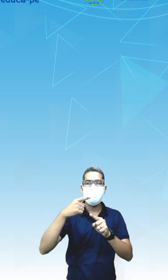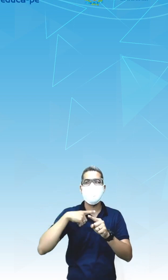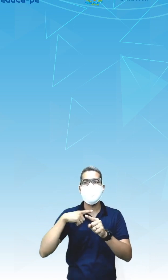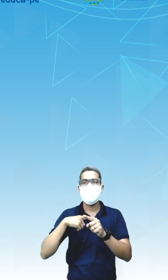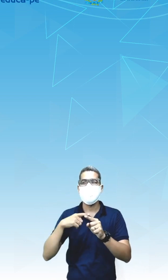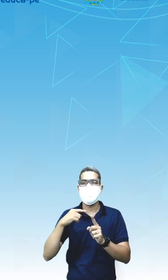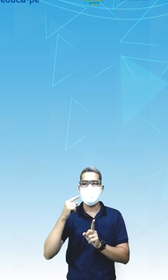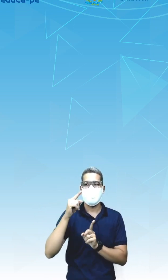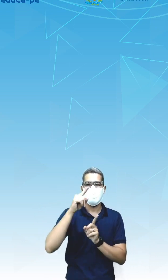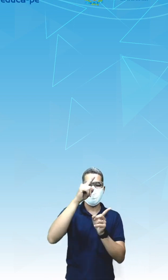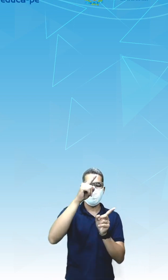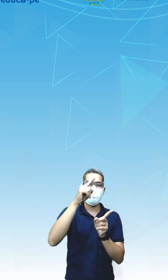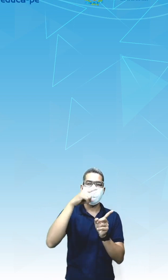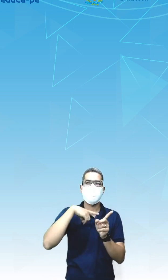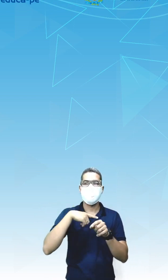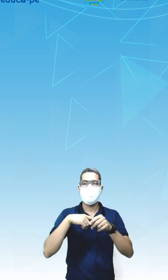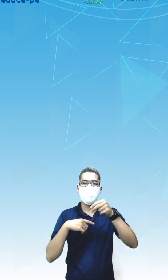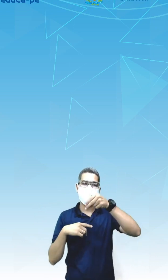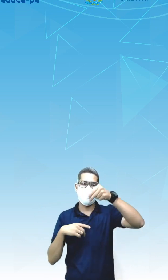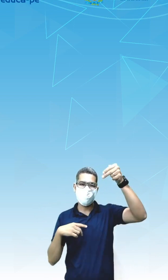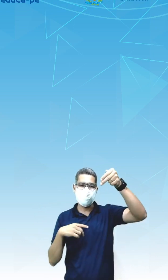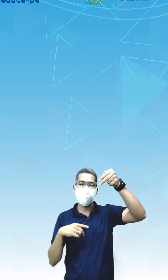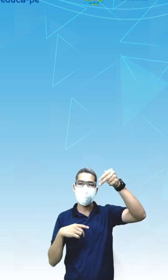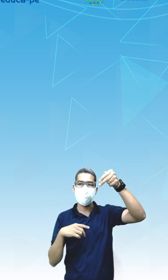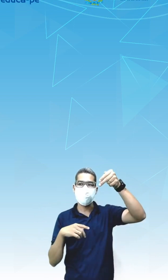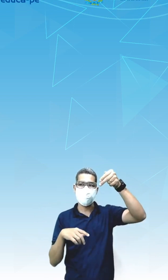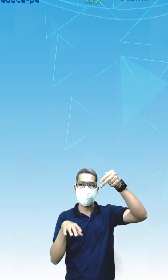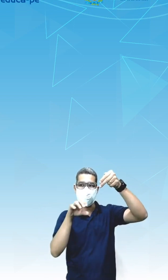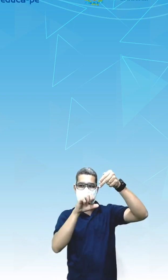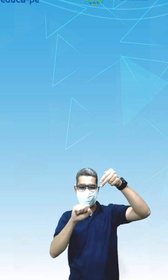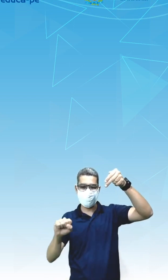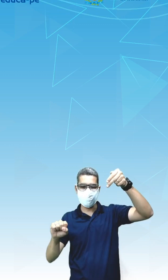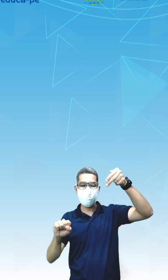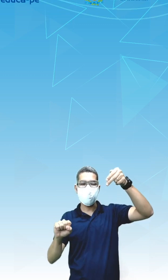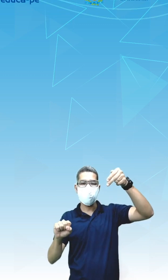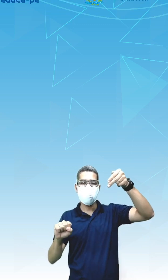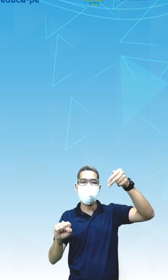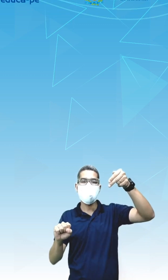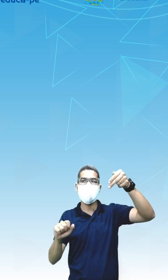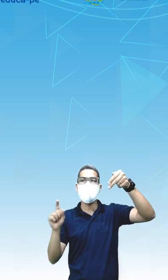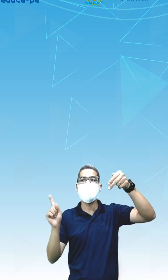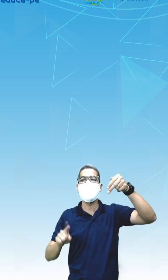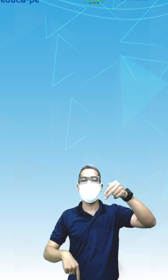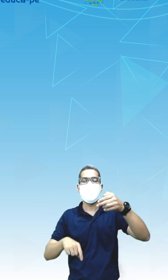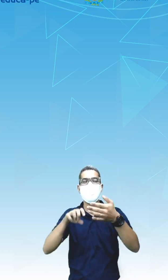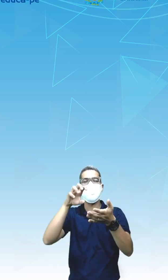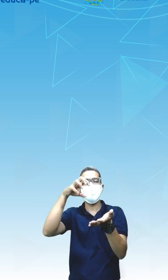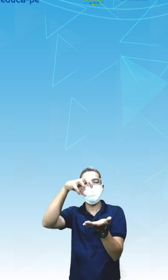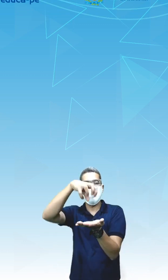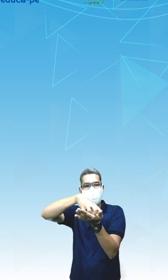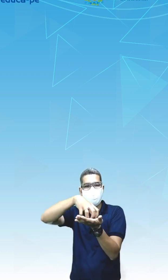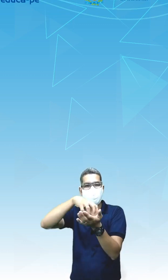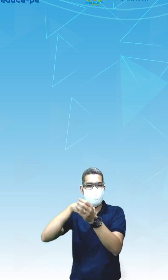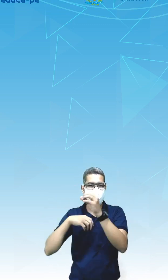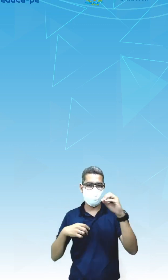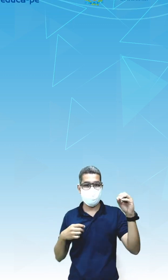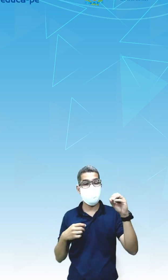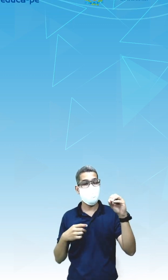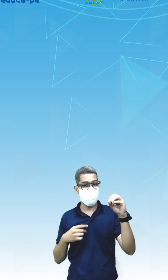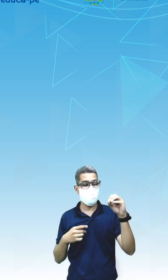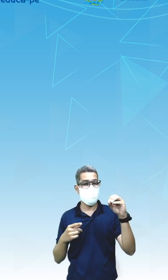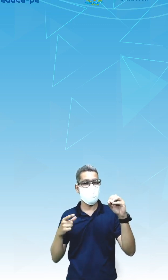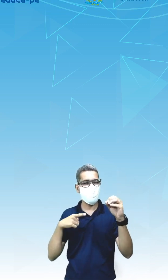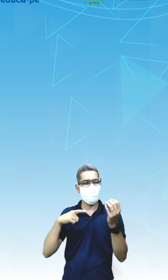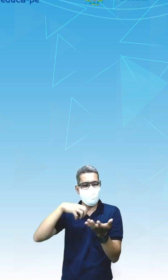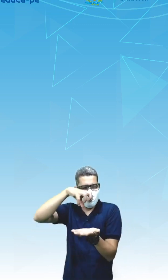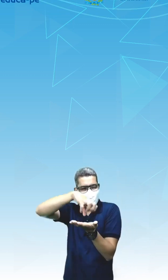pontos colaterais, que são a região nordeste e o sudeste. E depois vem o centro-oeste, que tem como referência o centro